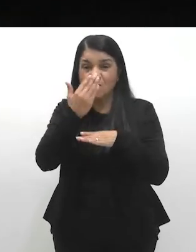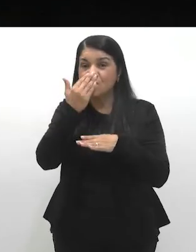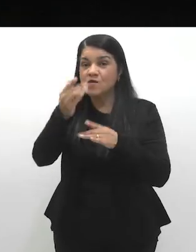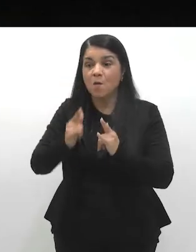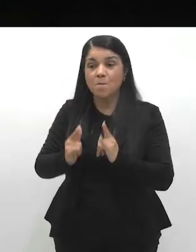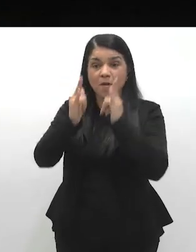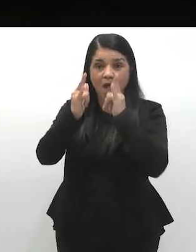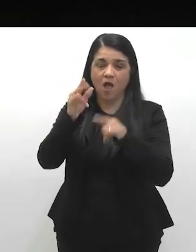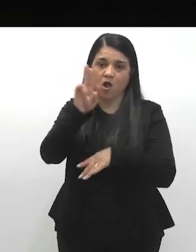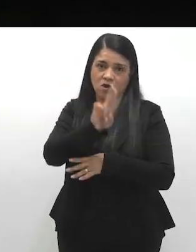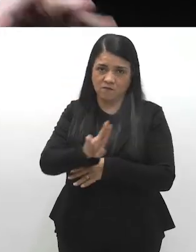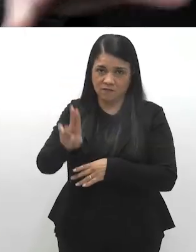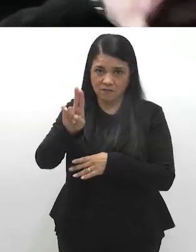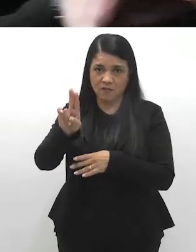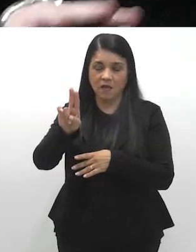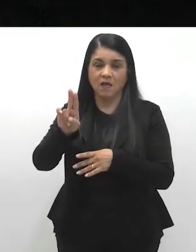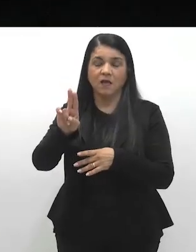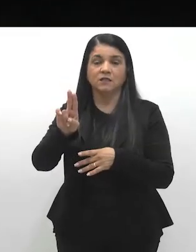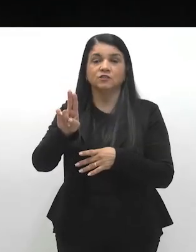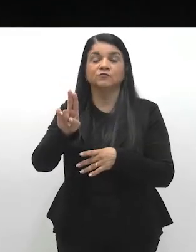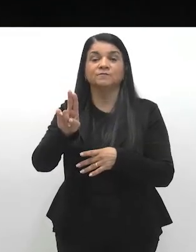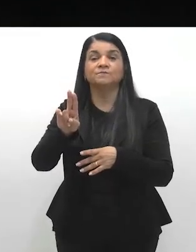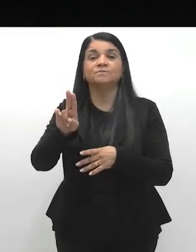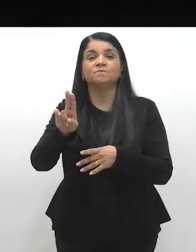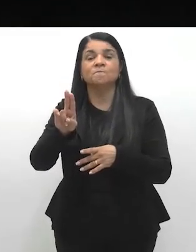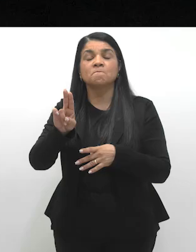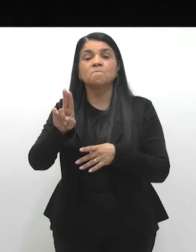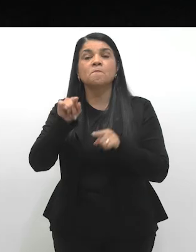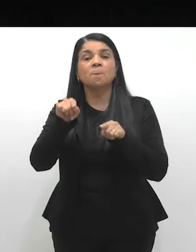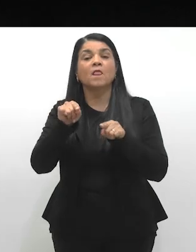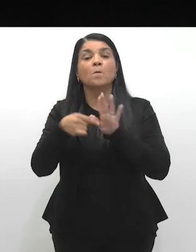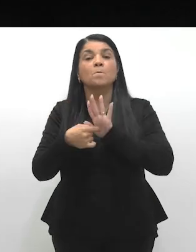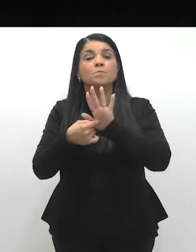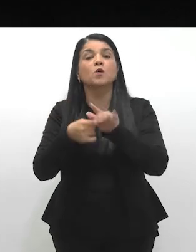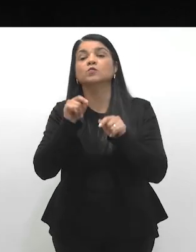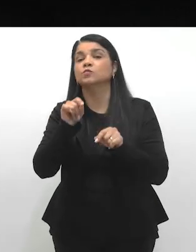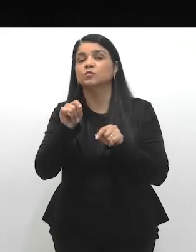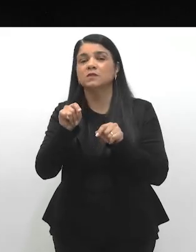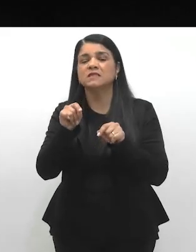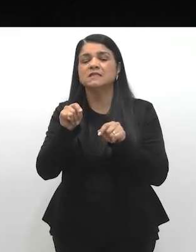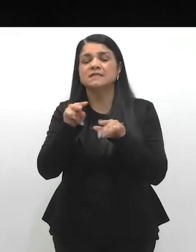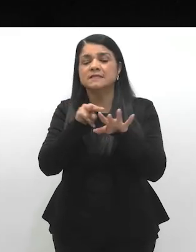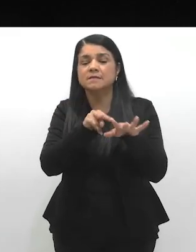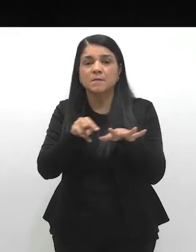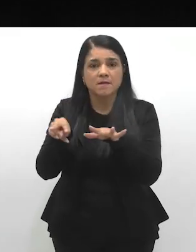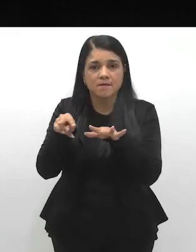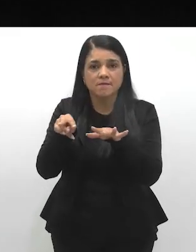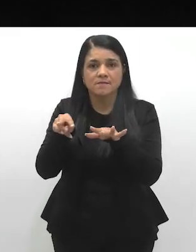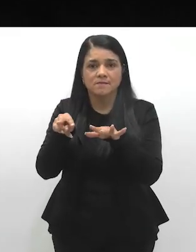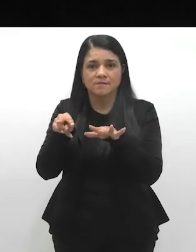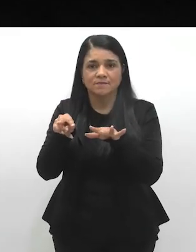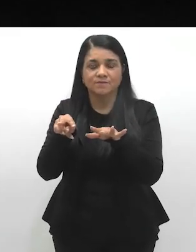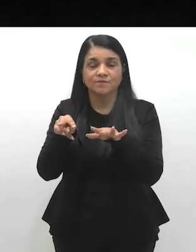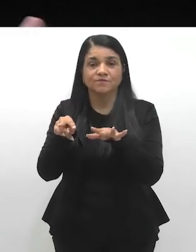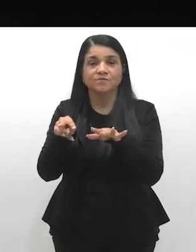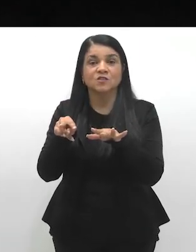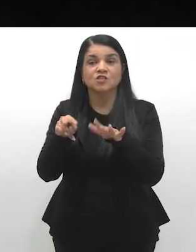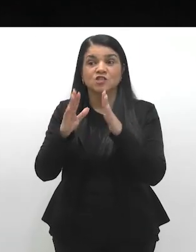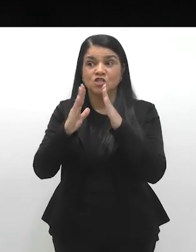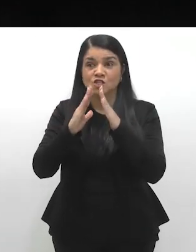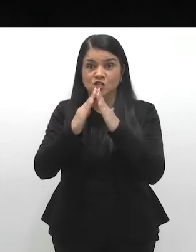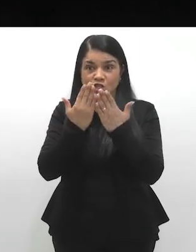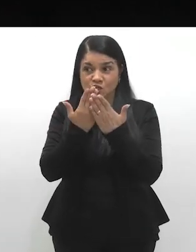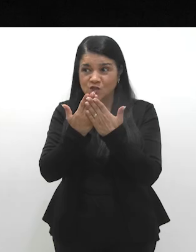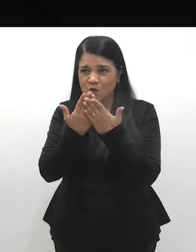principal da universidade ali, mas com outras ramificações, e trazemos durante a semana todas